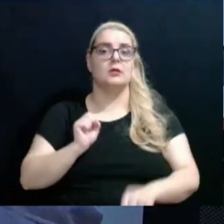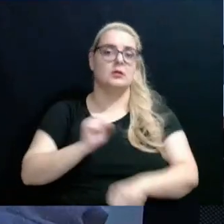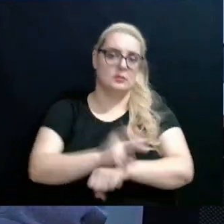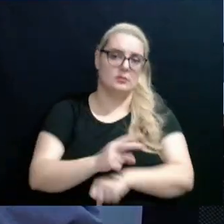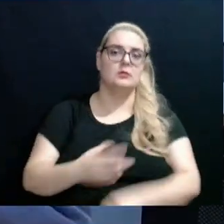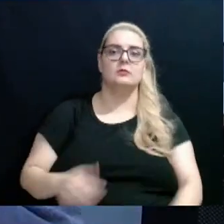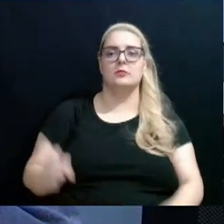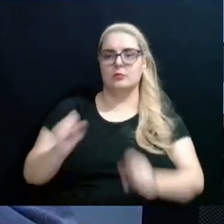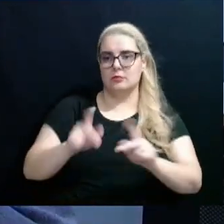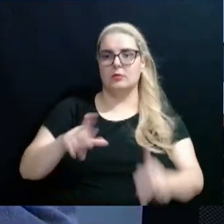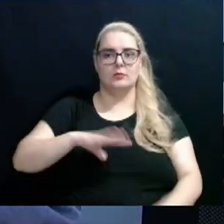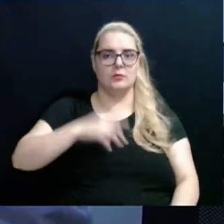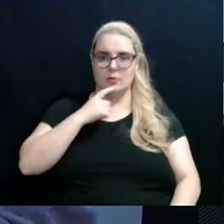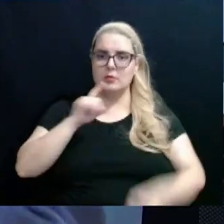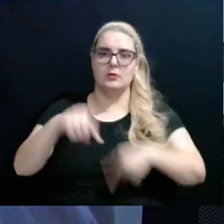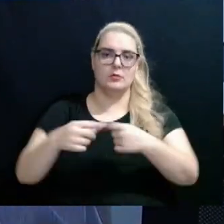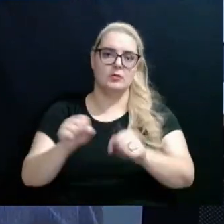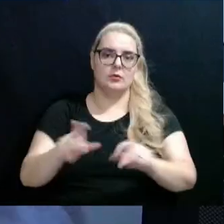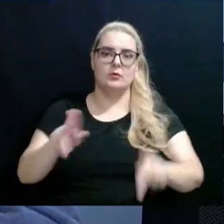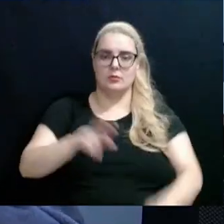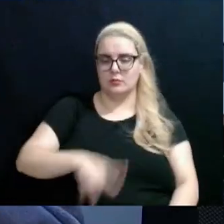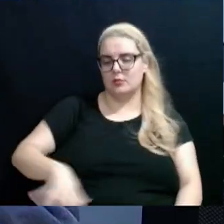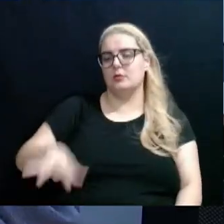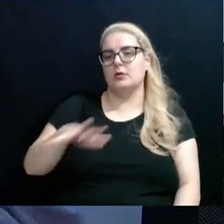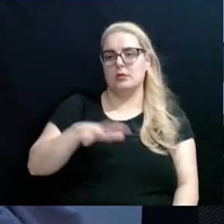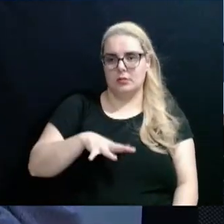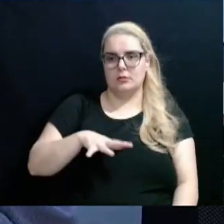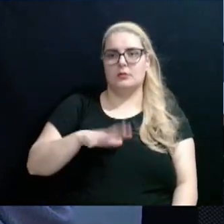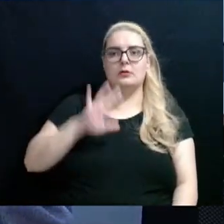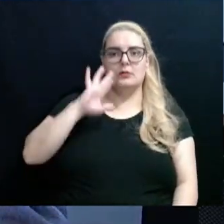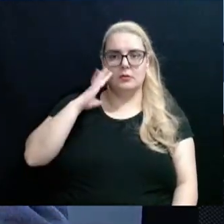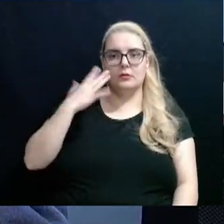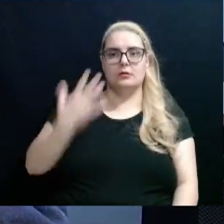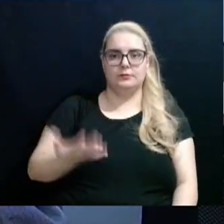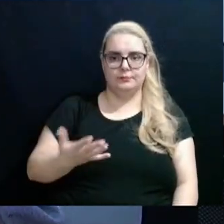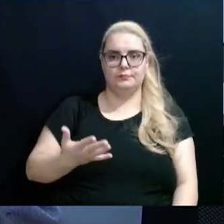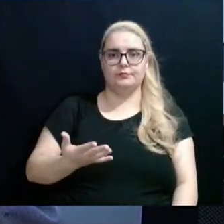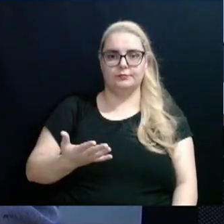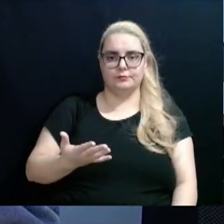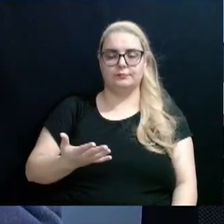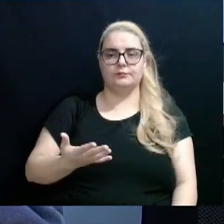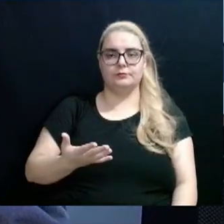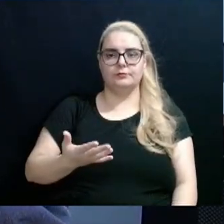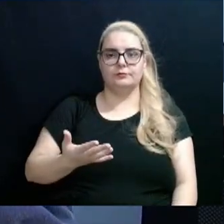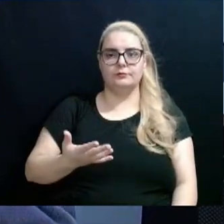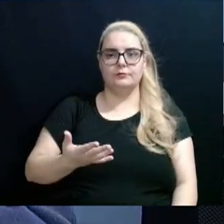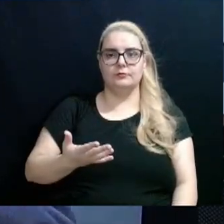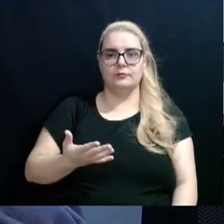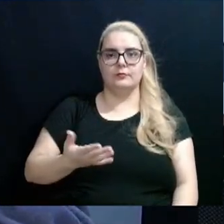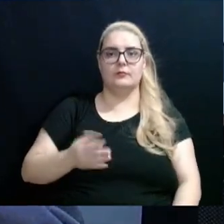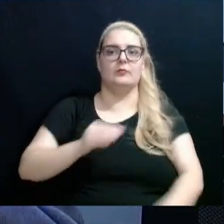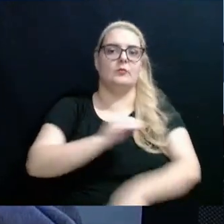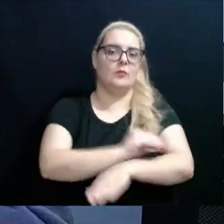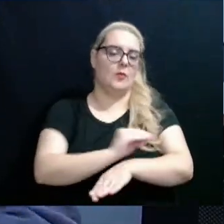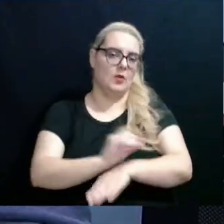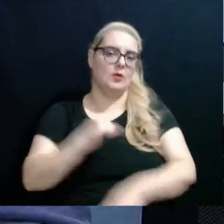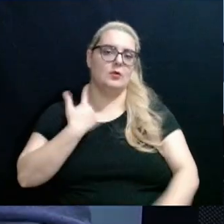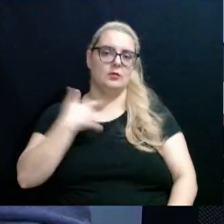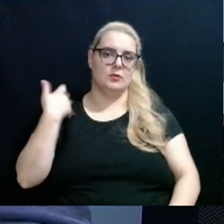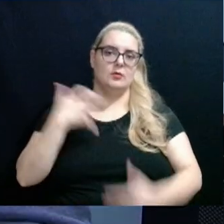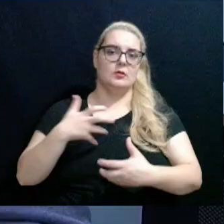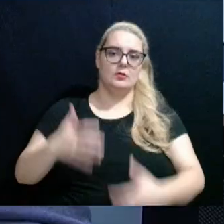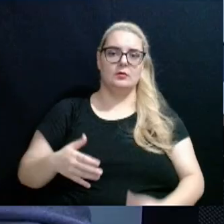Campinas e outros shoppings da região, que acho que isso vem a gente cuidar bem dos nossos idosos, principalmente em